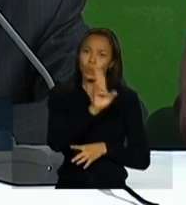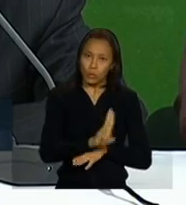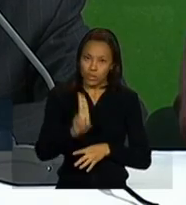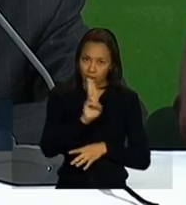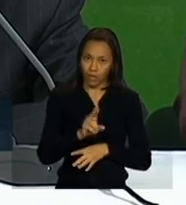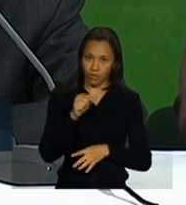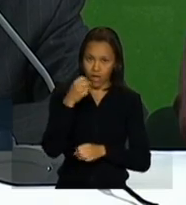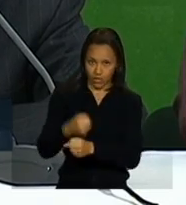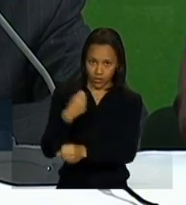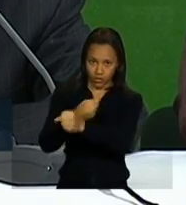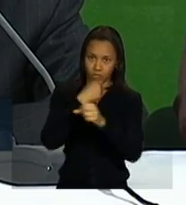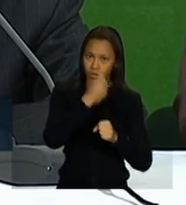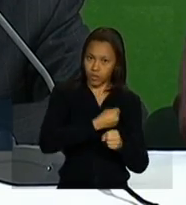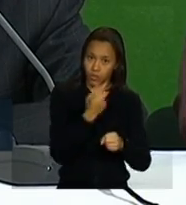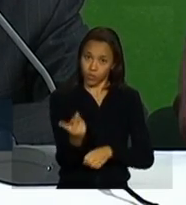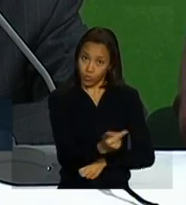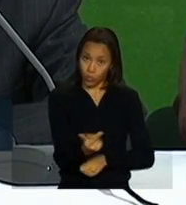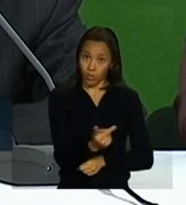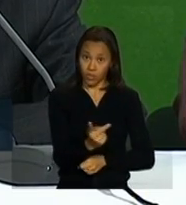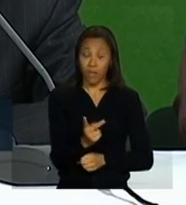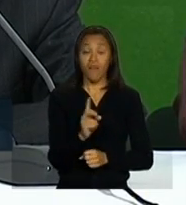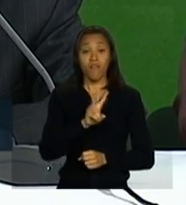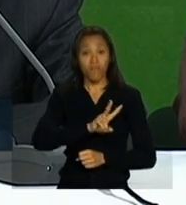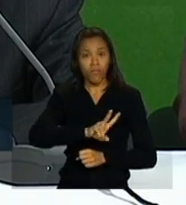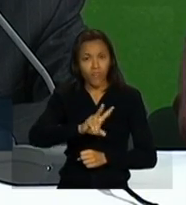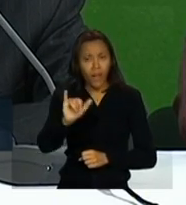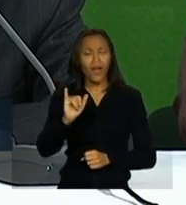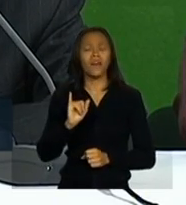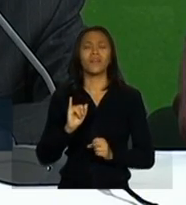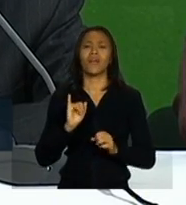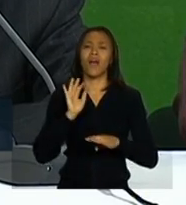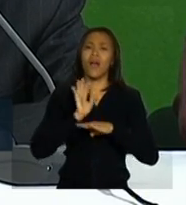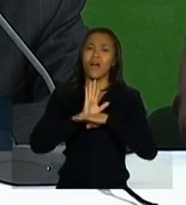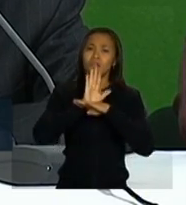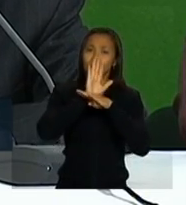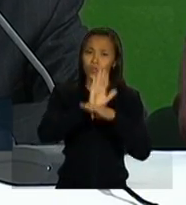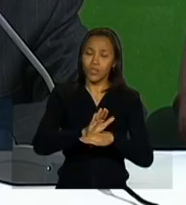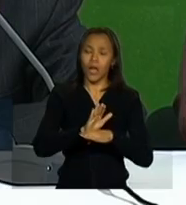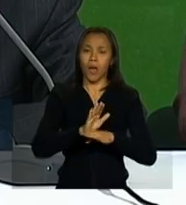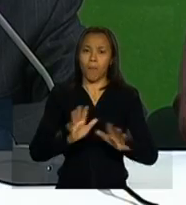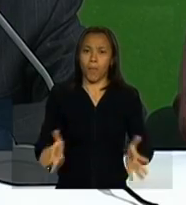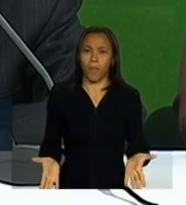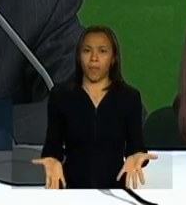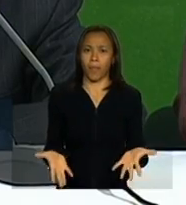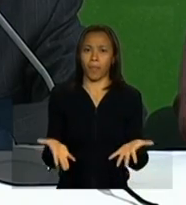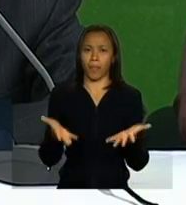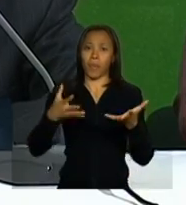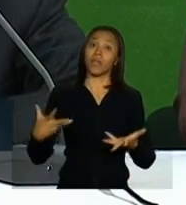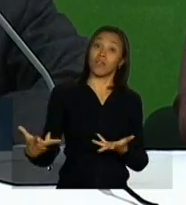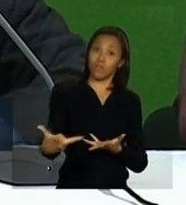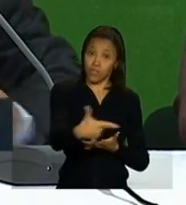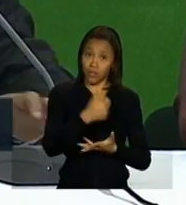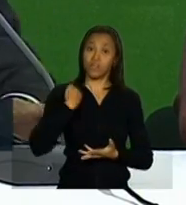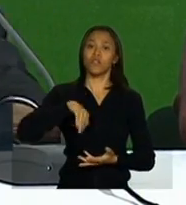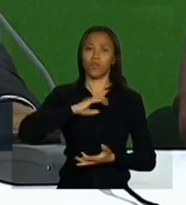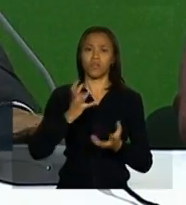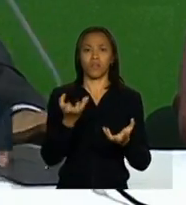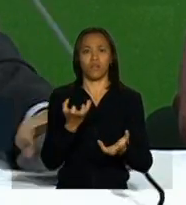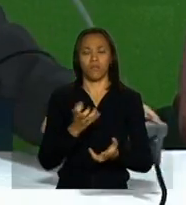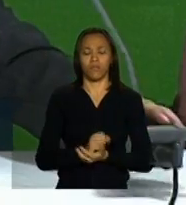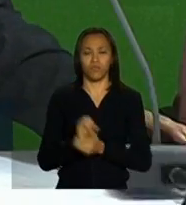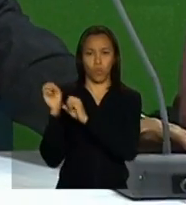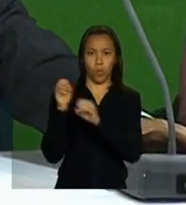essas obras, elas são diretamente contributivas para esse crescimento de eficiência que nós pretendemos.